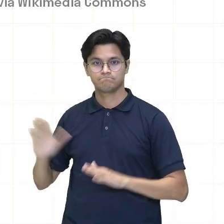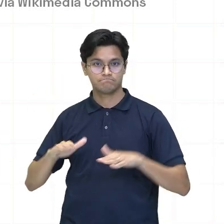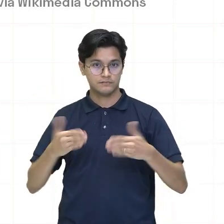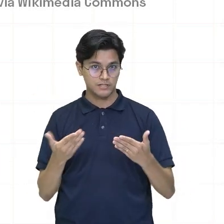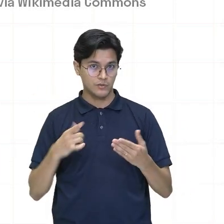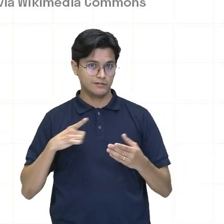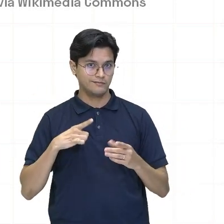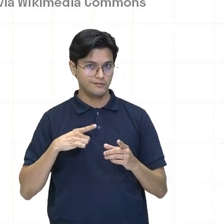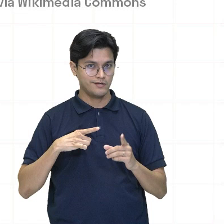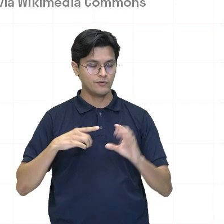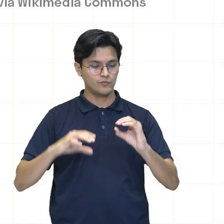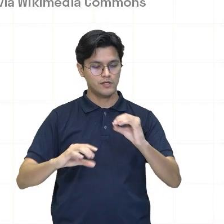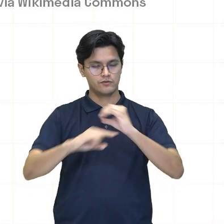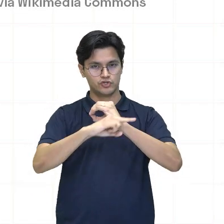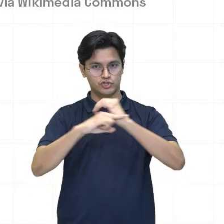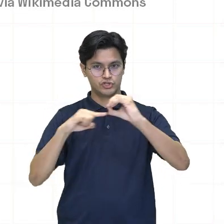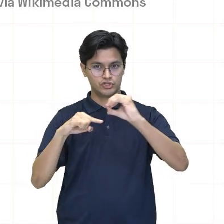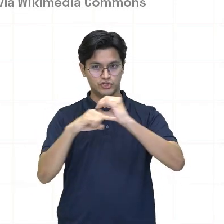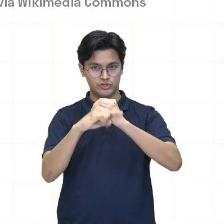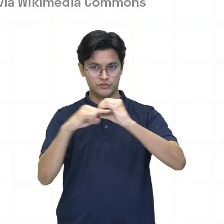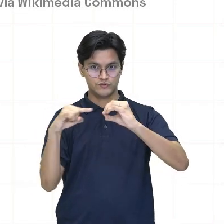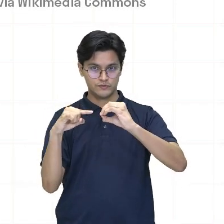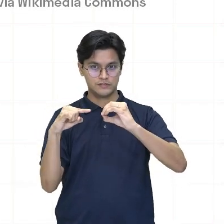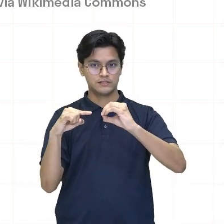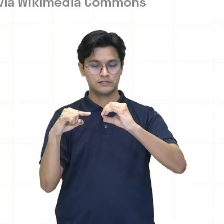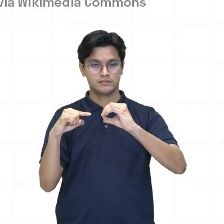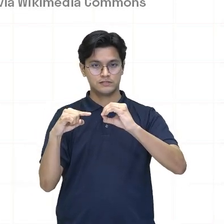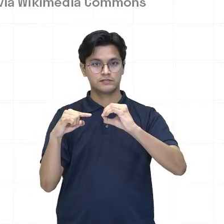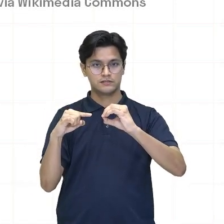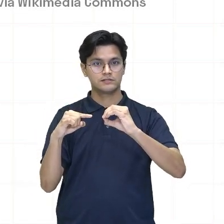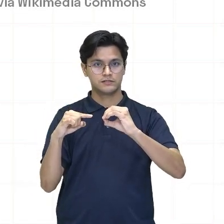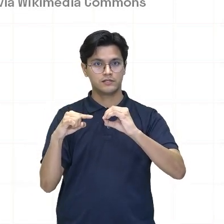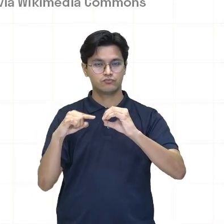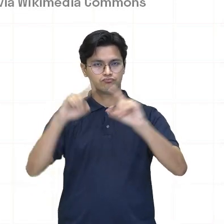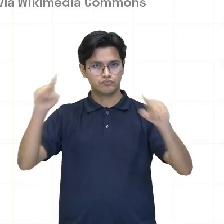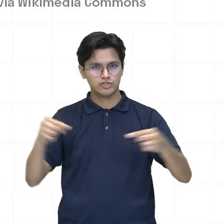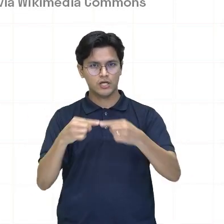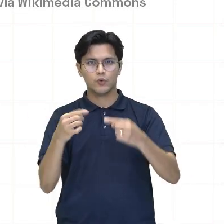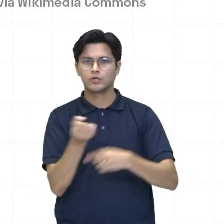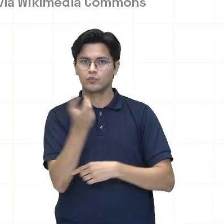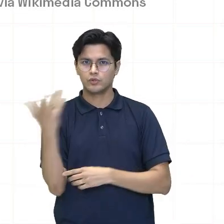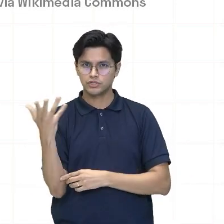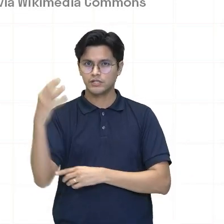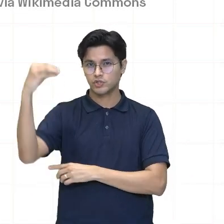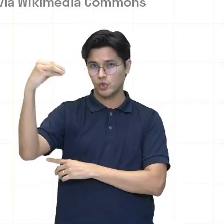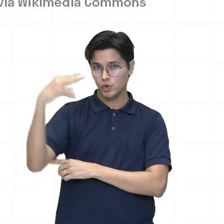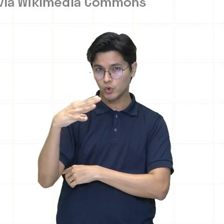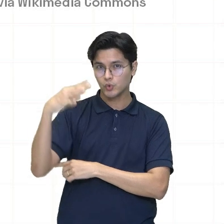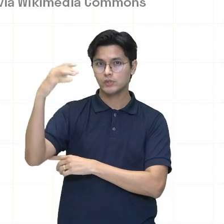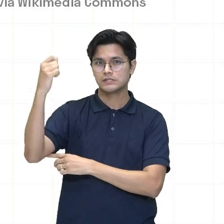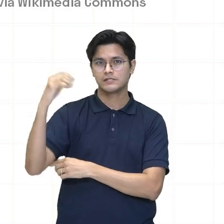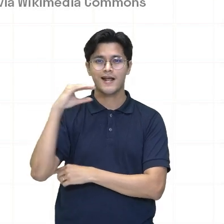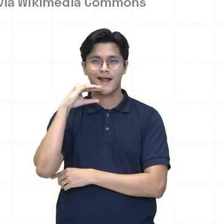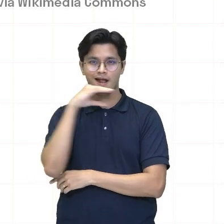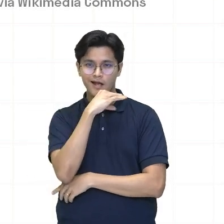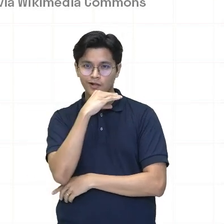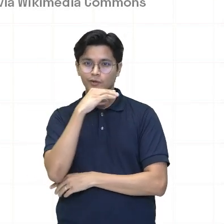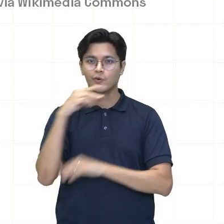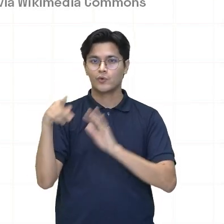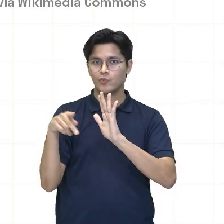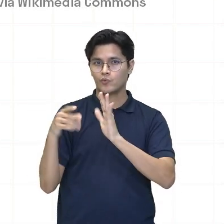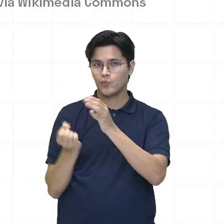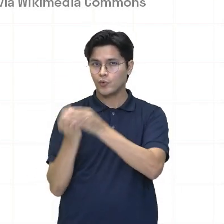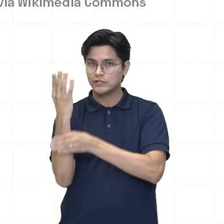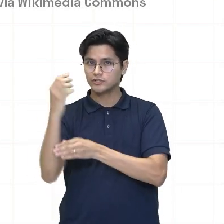aí do nosso planeta, de acordo assim com essa quantidade de luz e calor recebida do Sol, né? Então,